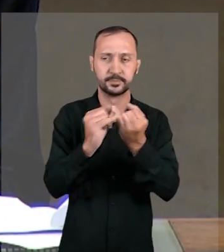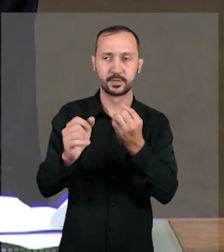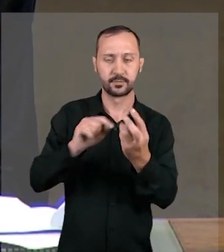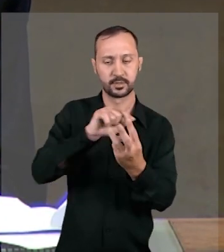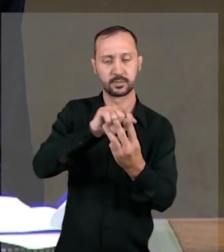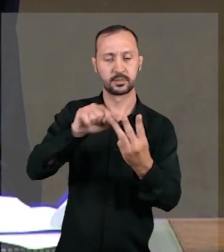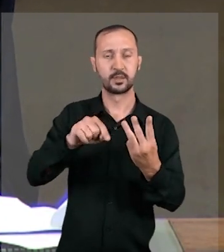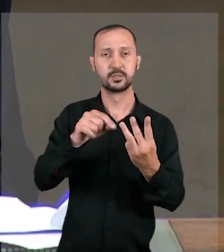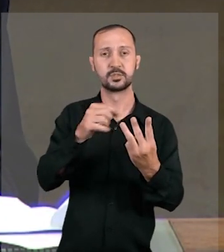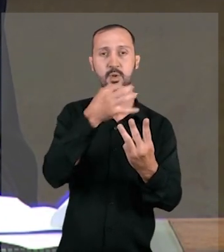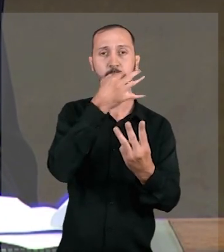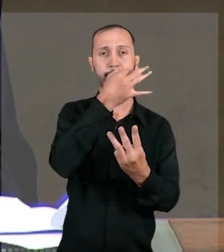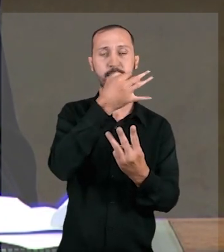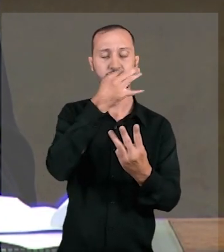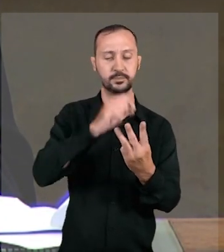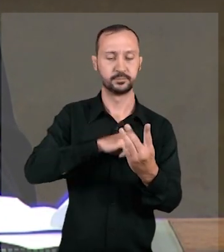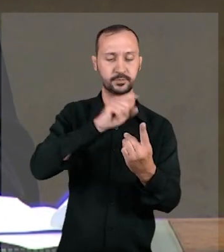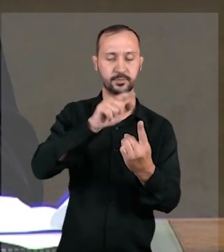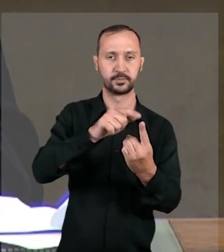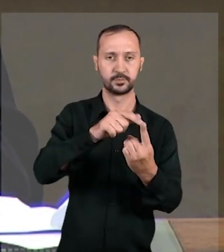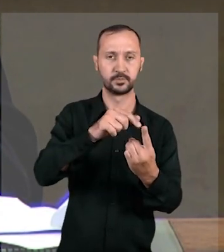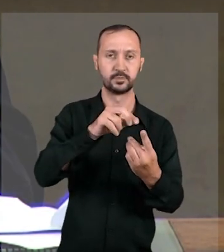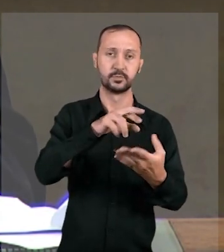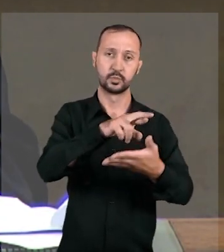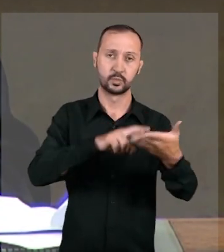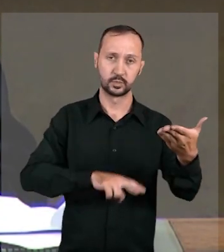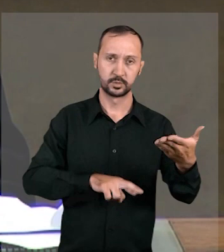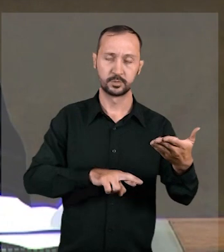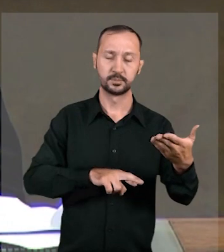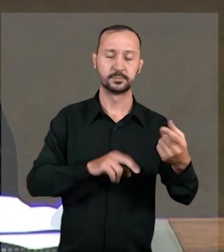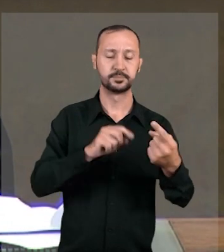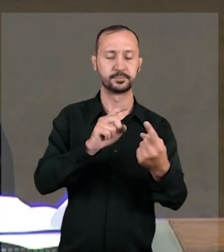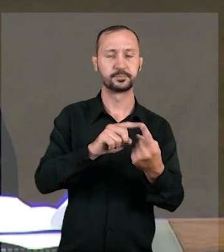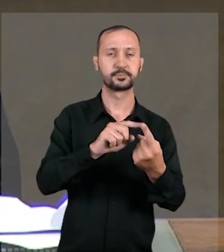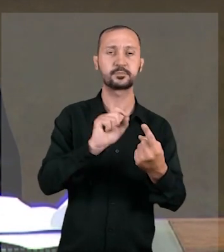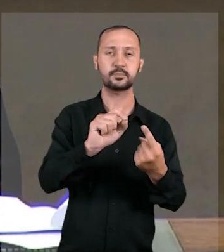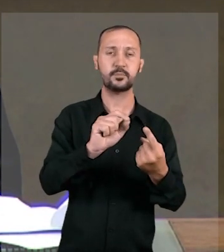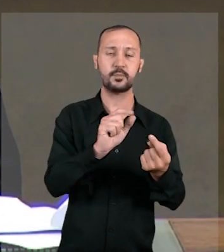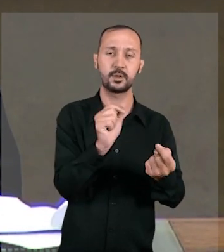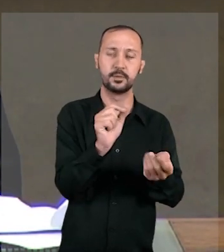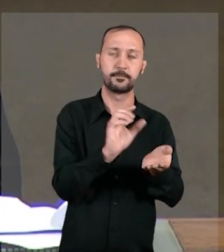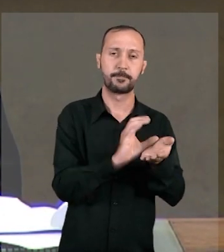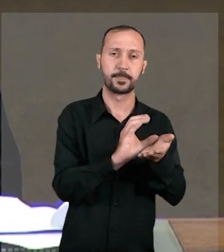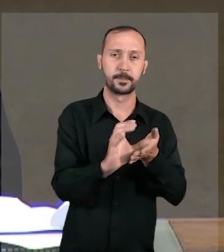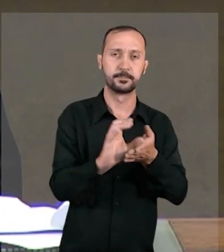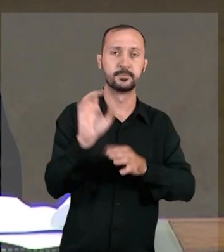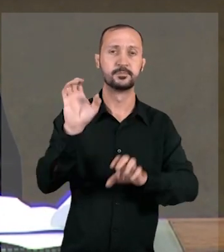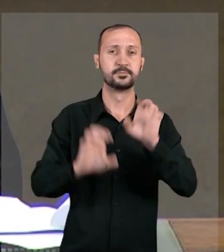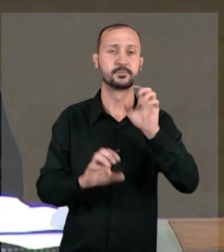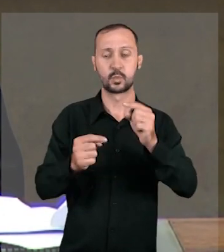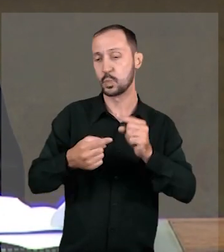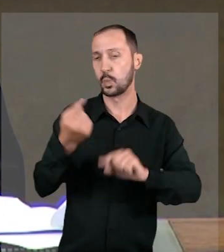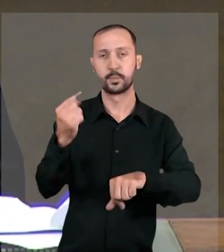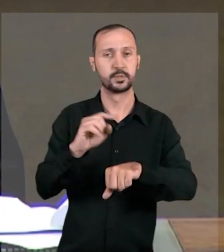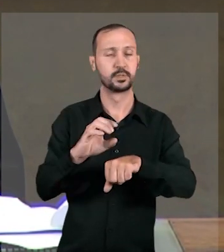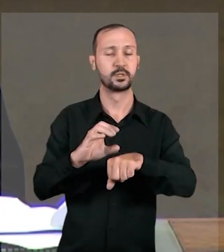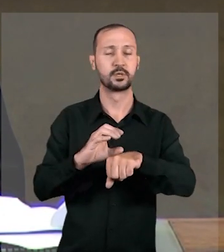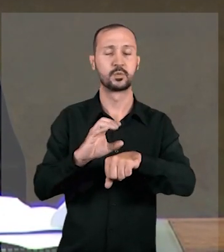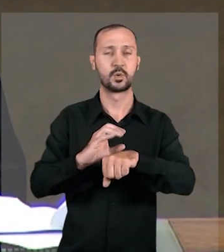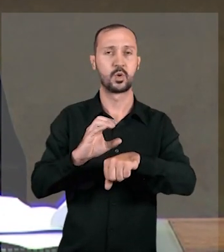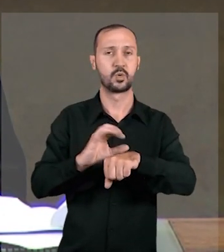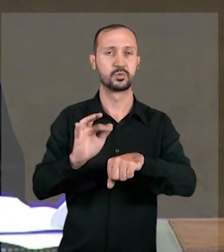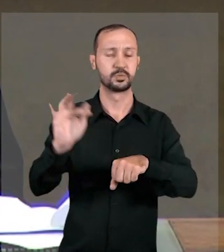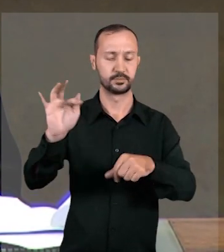fragmentada, tem pelo menos 3 posições. Houve uma posição, que foi a do relator, de que o financiamento eleitoral por empresa